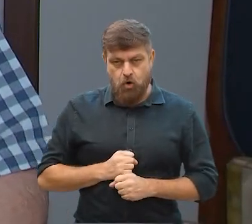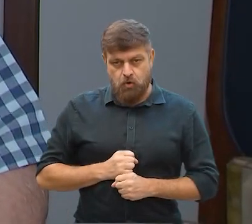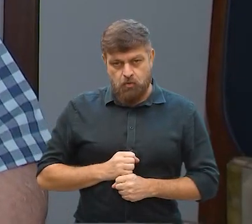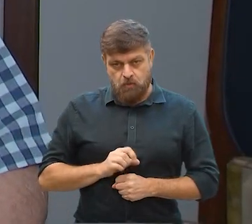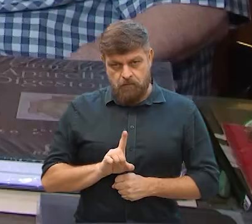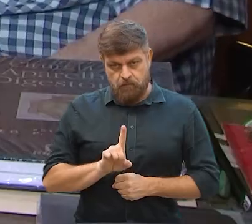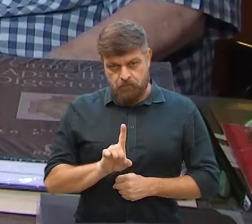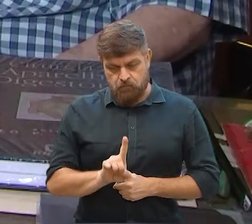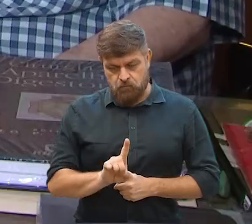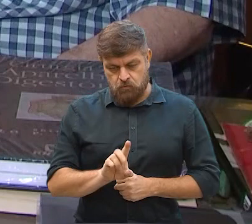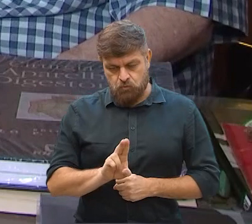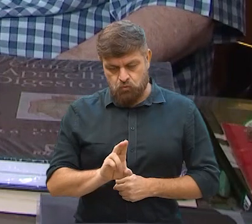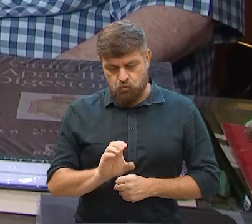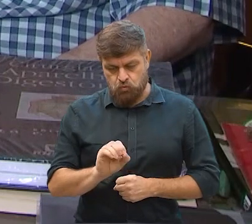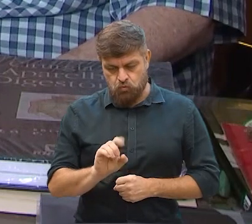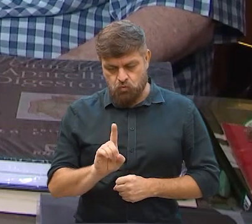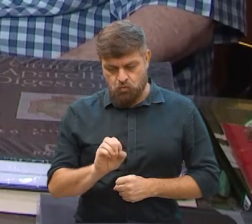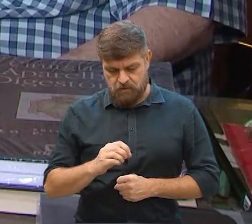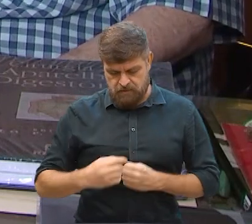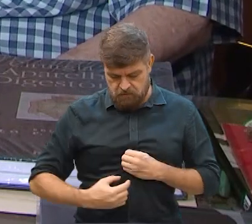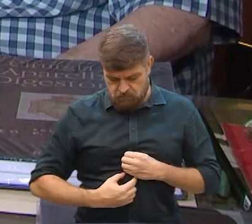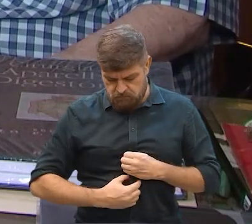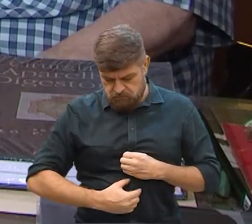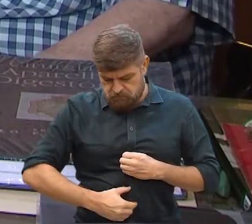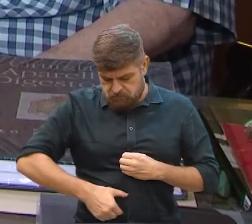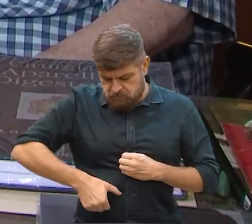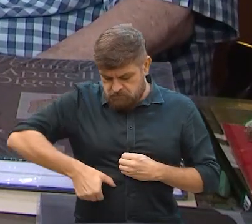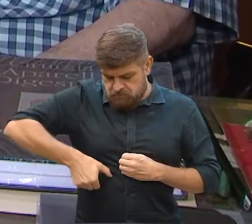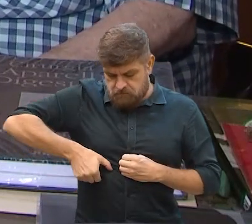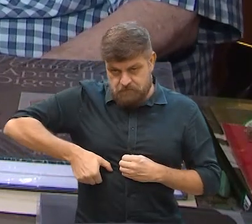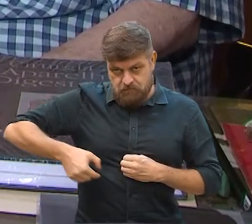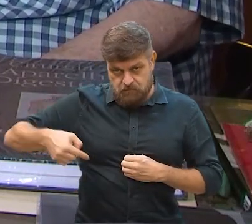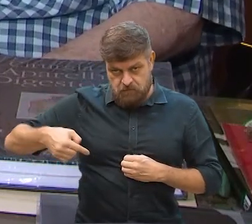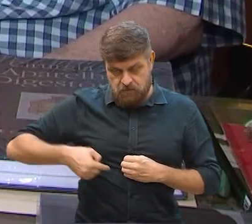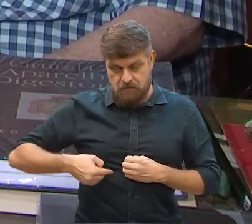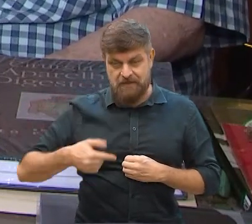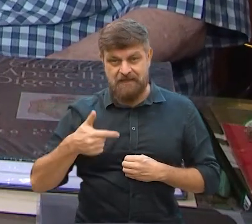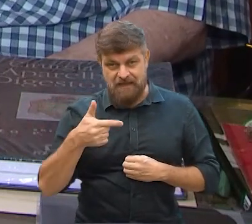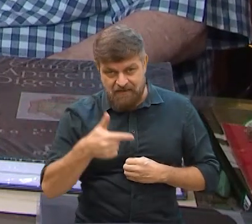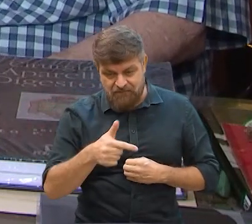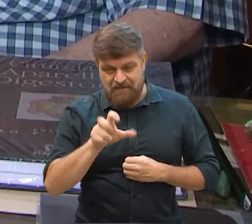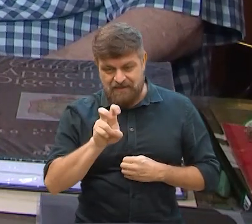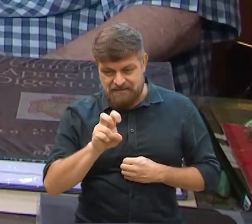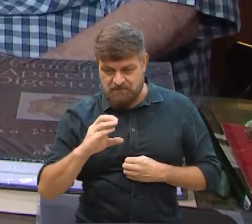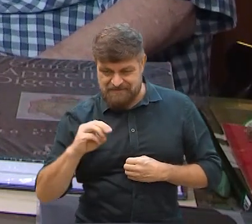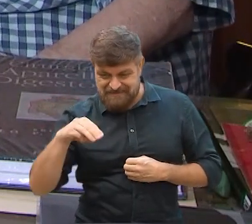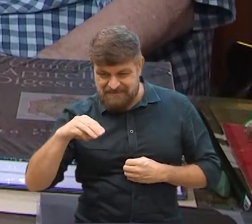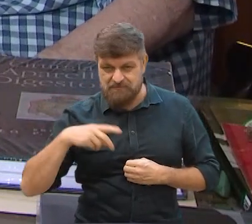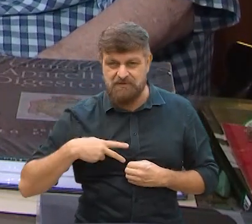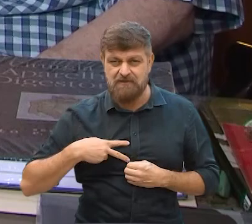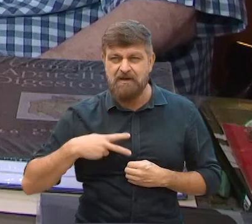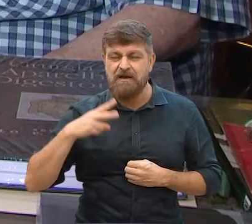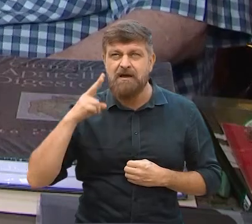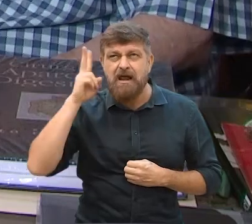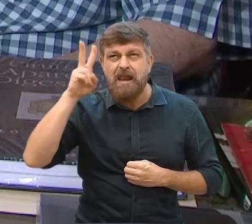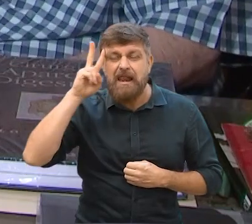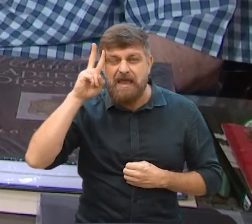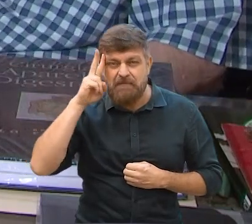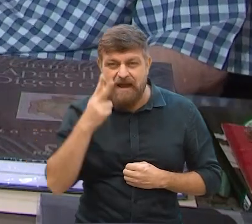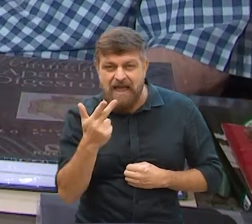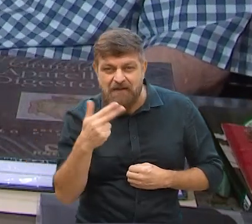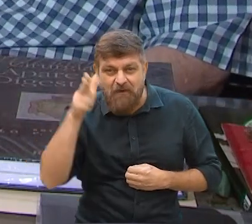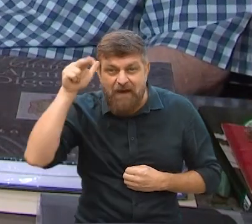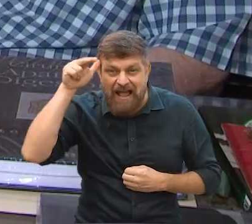do intestino delgado. Aqueles 25 centímetros. Exatamente. Aquele que tem 25 centímetros, é um arco. Muitos falam forma de ferradura, mas